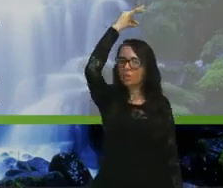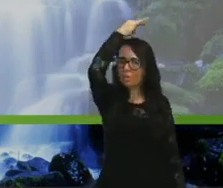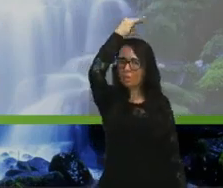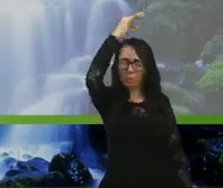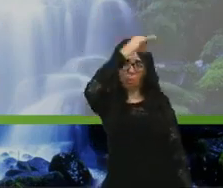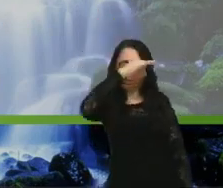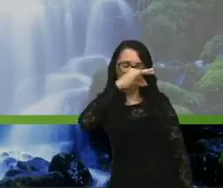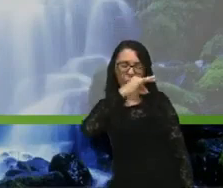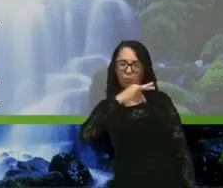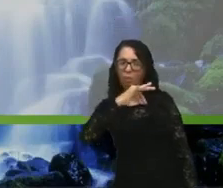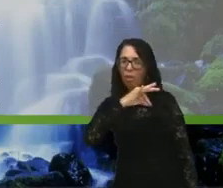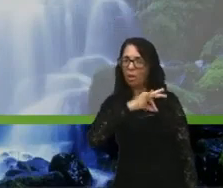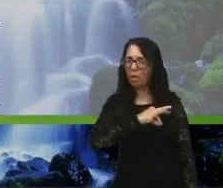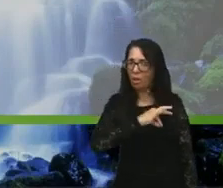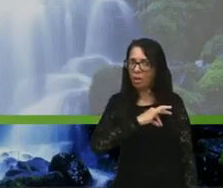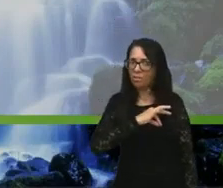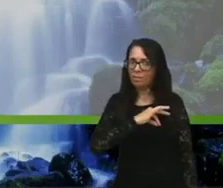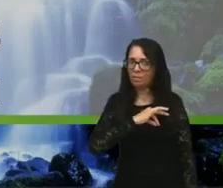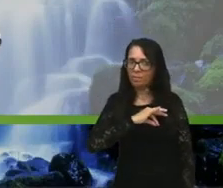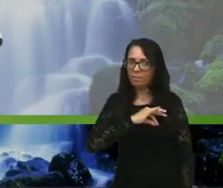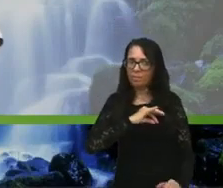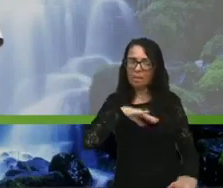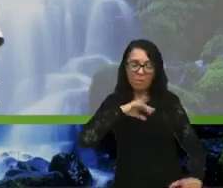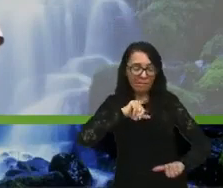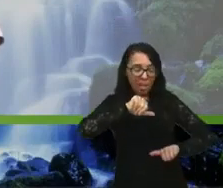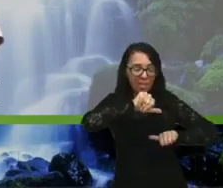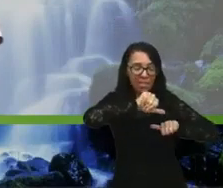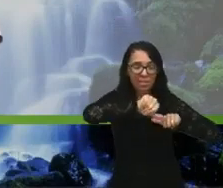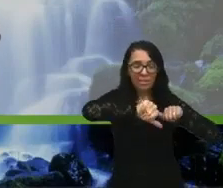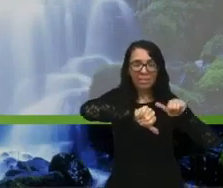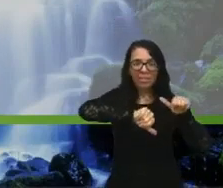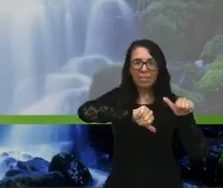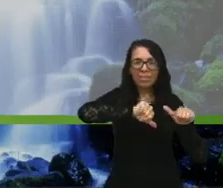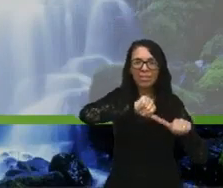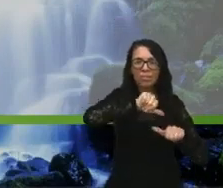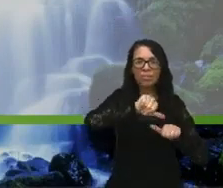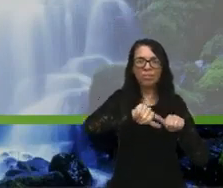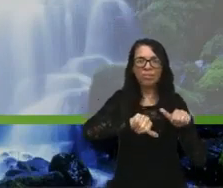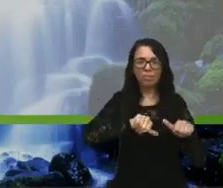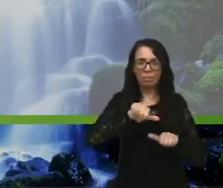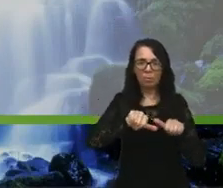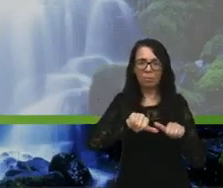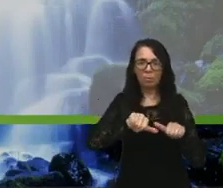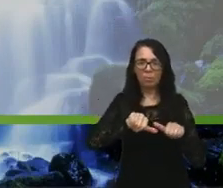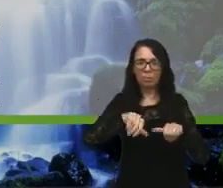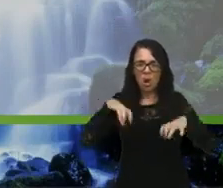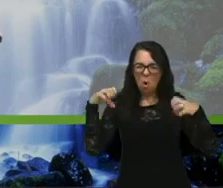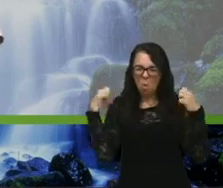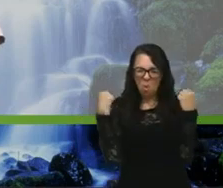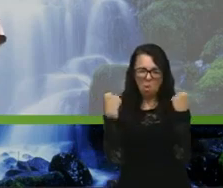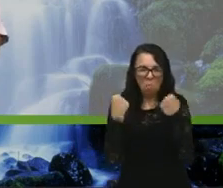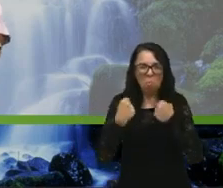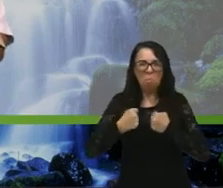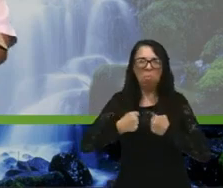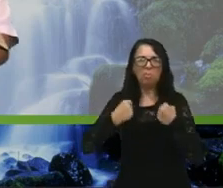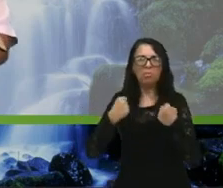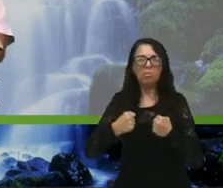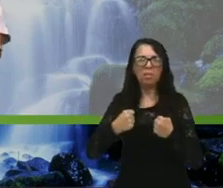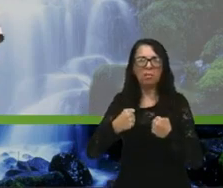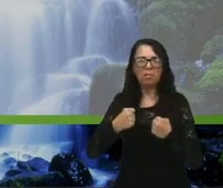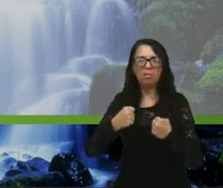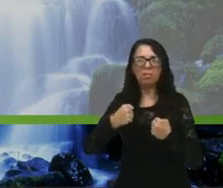transforma o interior do ser humano é o poder do Espírito Santo. Por isso que a